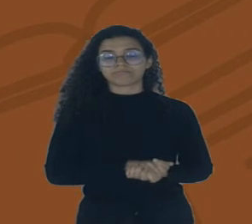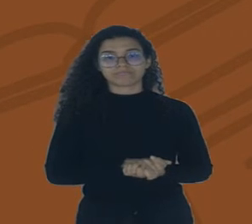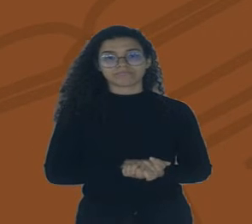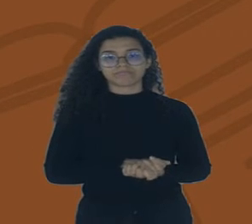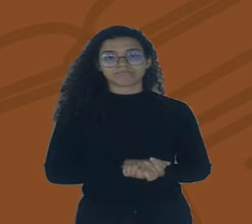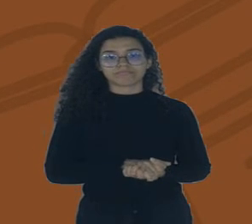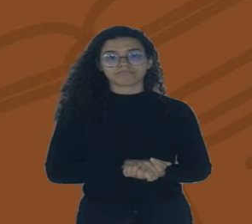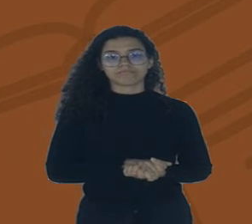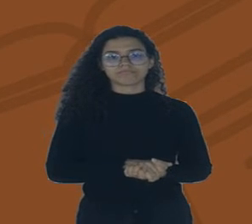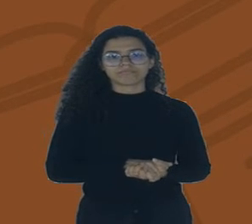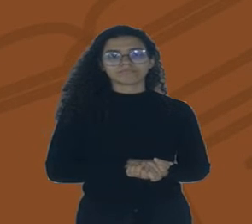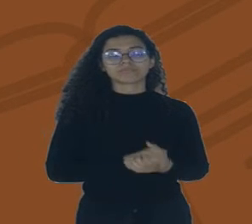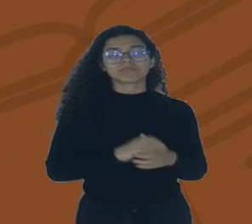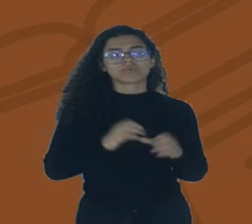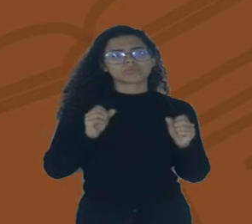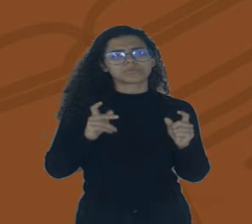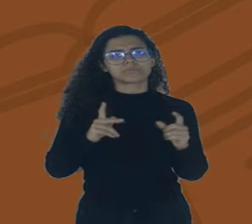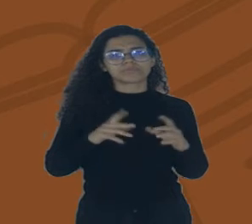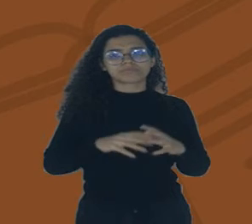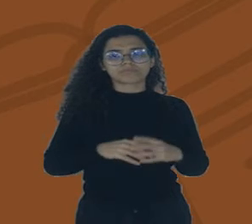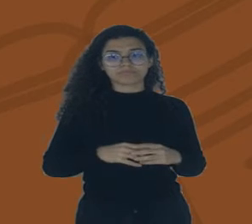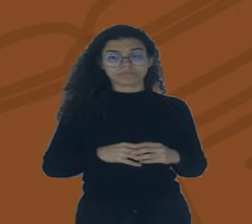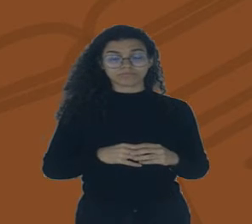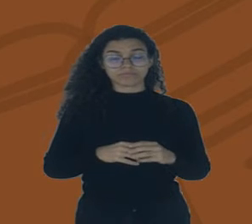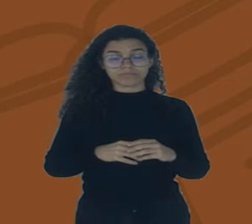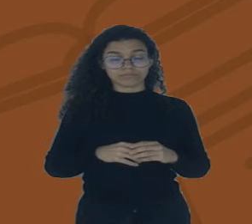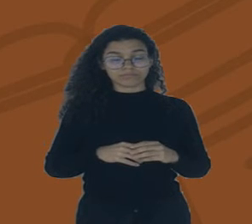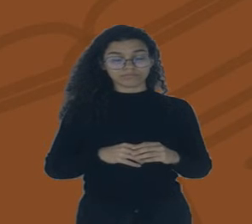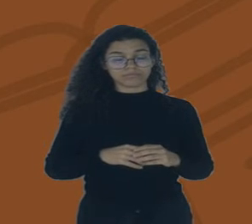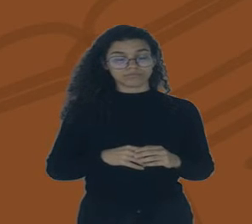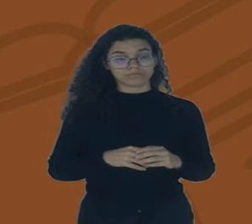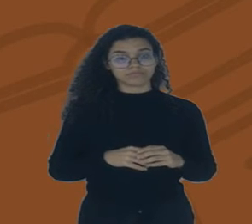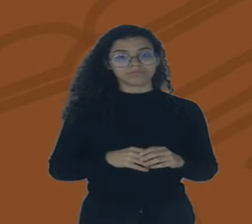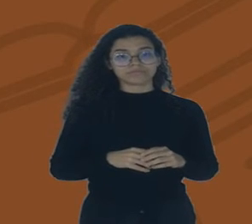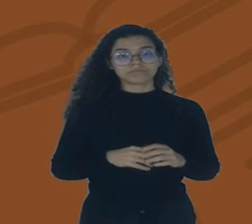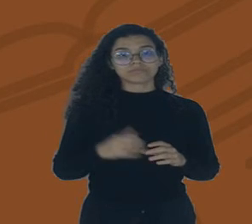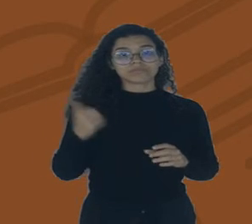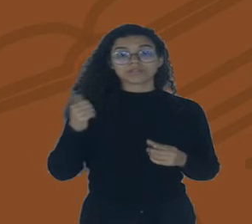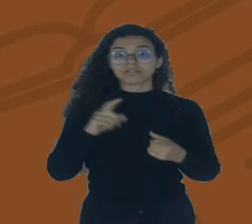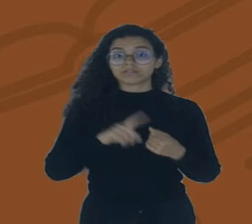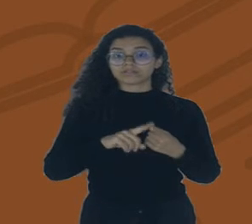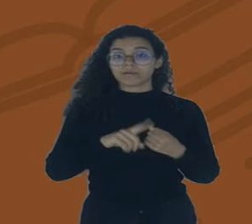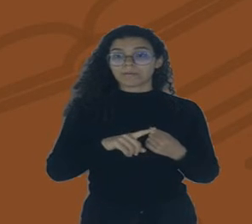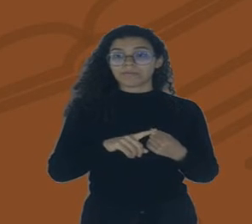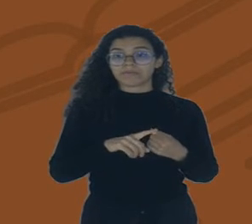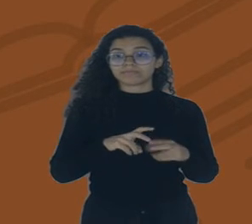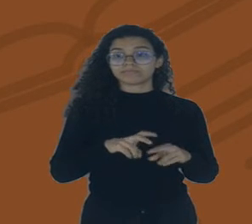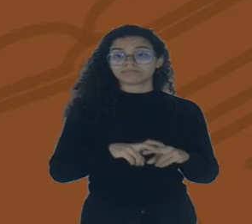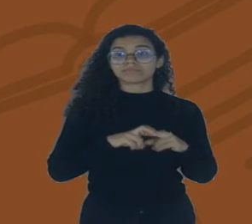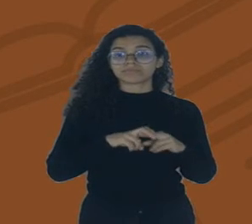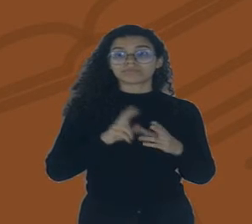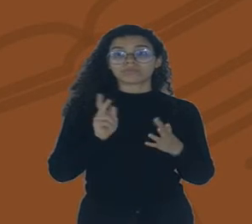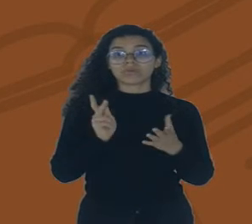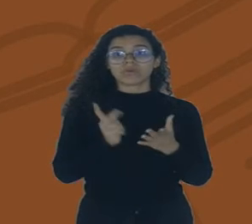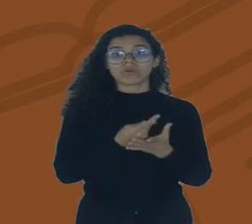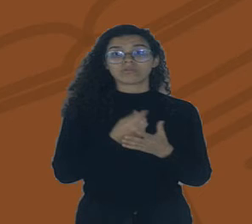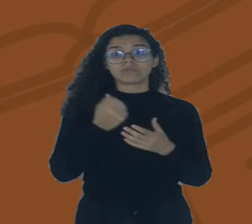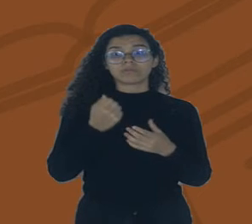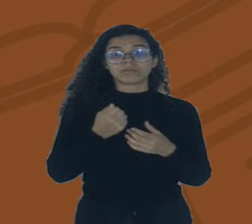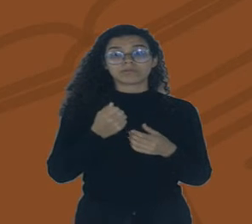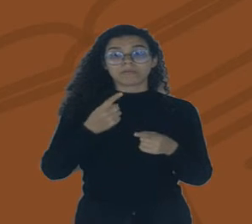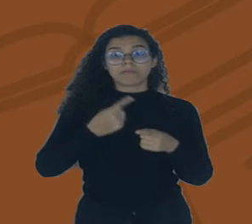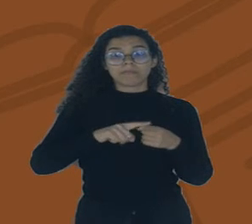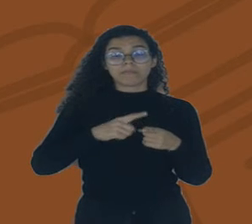maiores. Ok, professor. Isso é devido também, nesse processamento de determinadas proteínas, termina aí causando uma